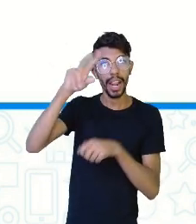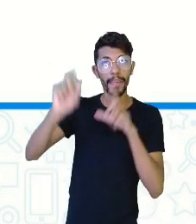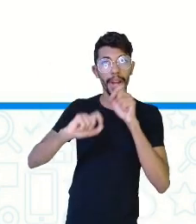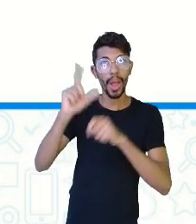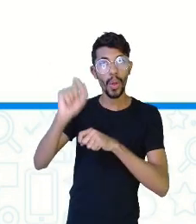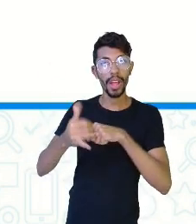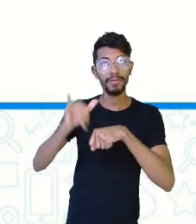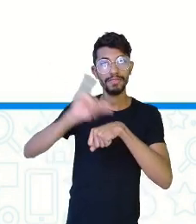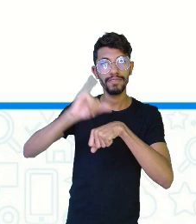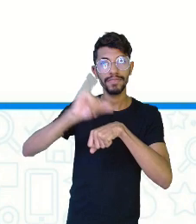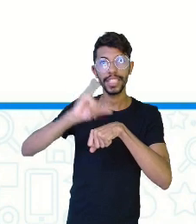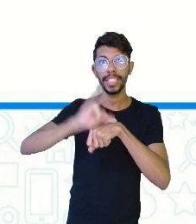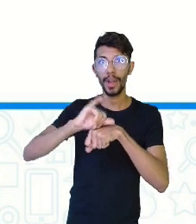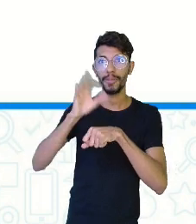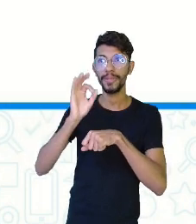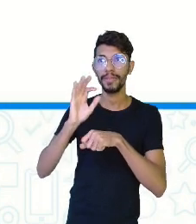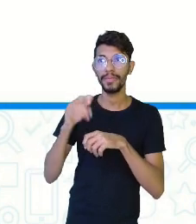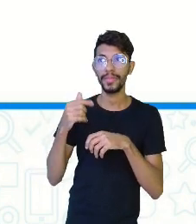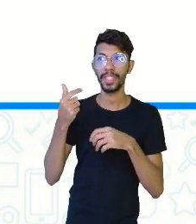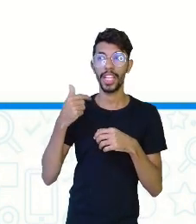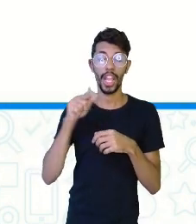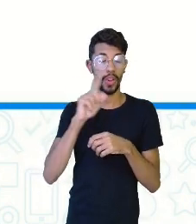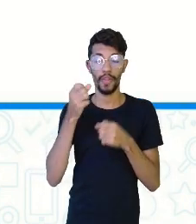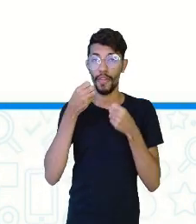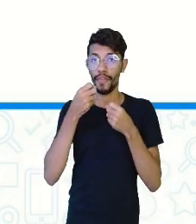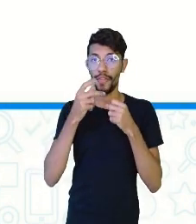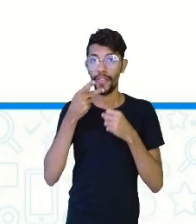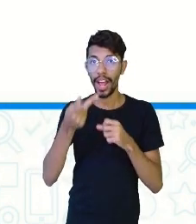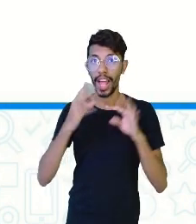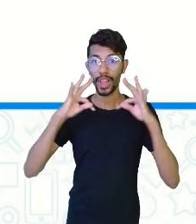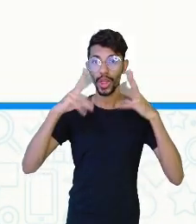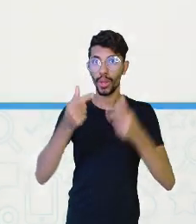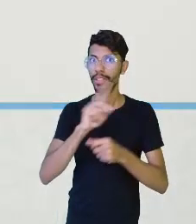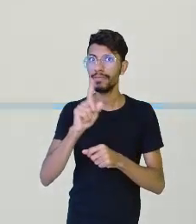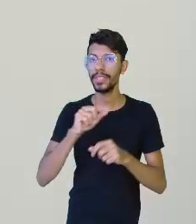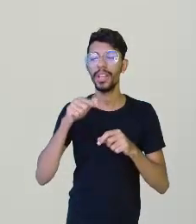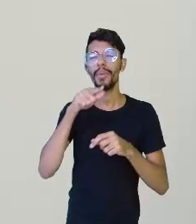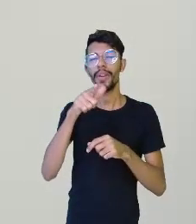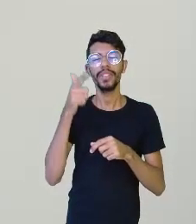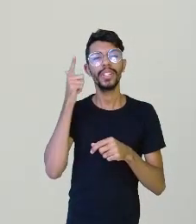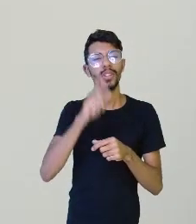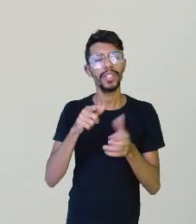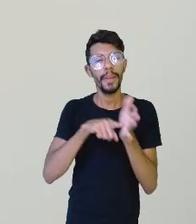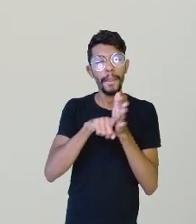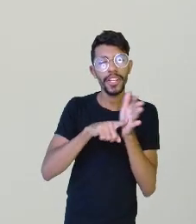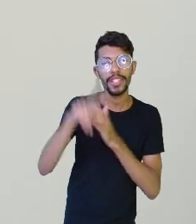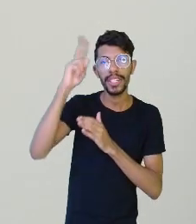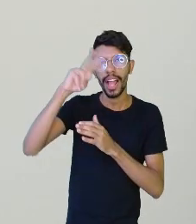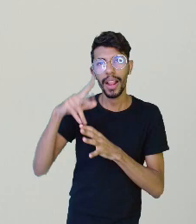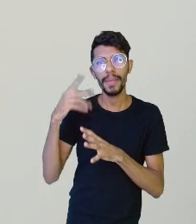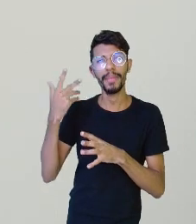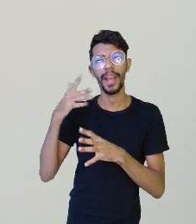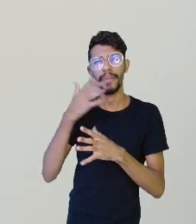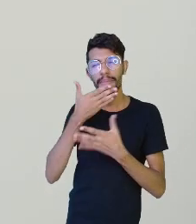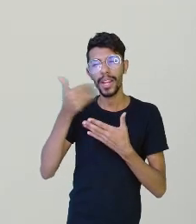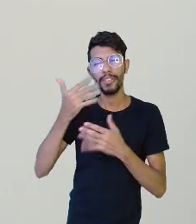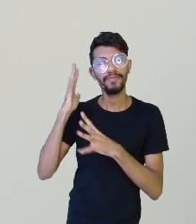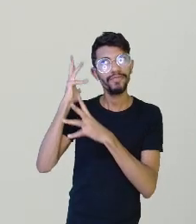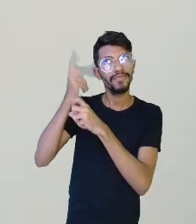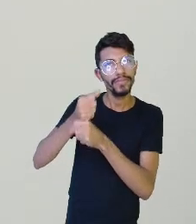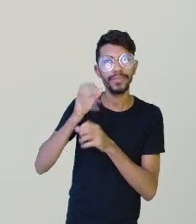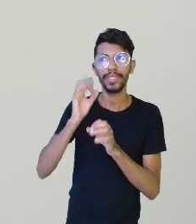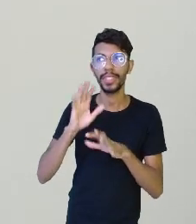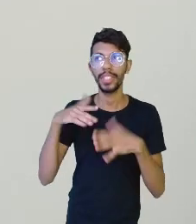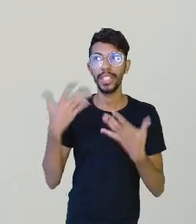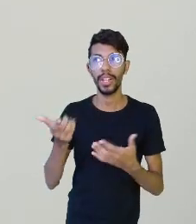não vou te dizer todas. Eu vou deixar no ar para que você possa pesquisar, lembrar e reforçar aí. Então, vamos lá. Nós temos